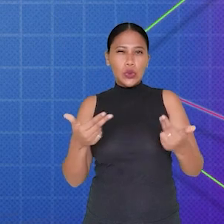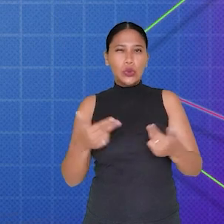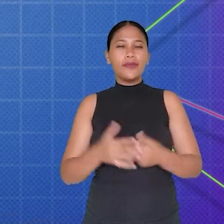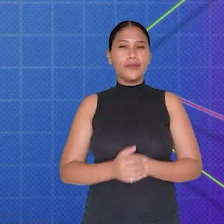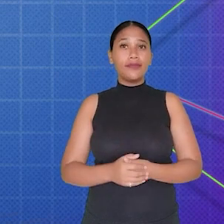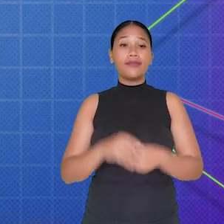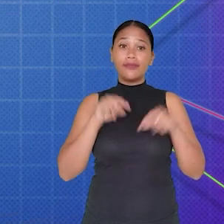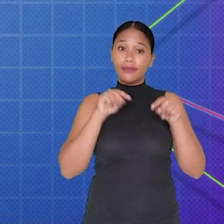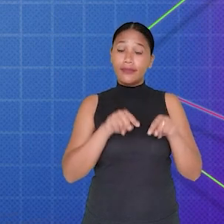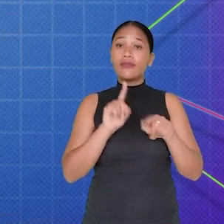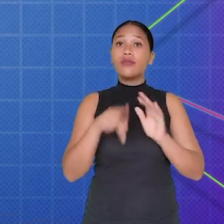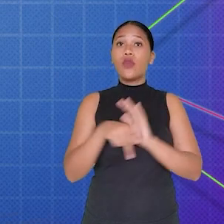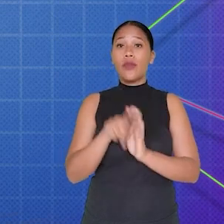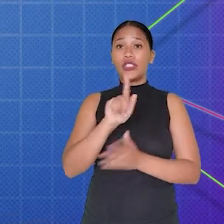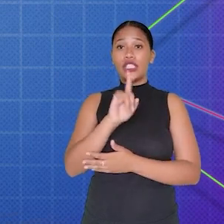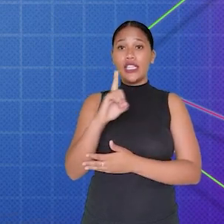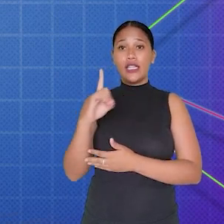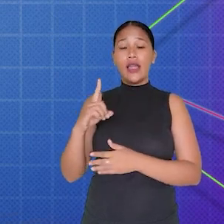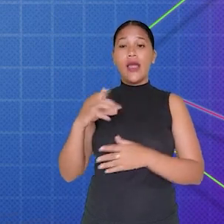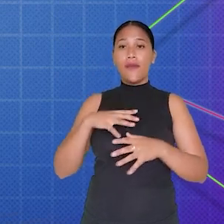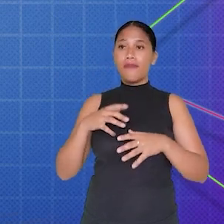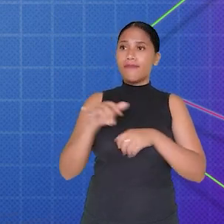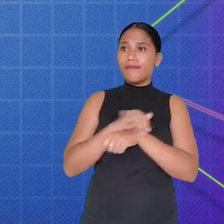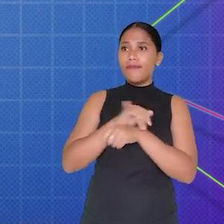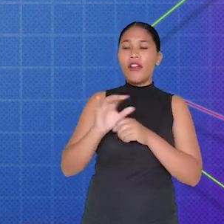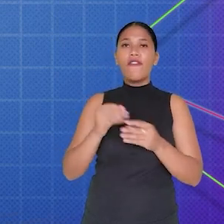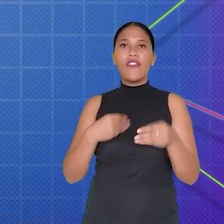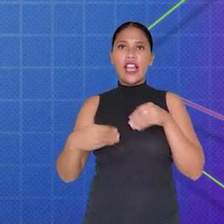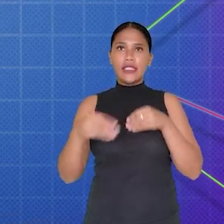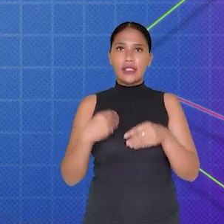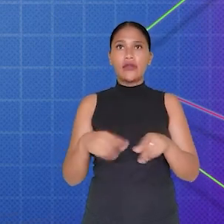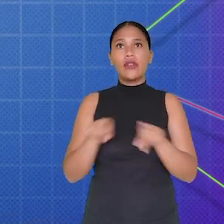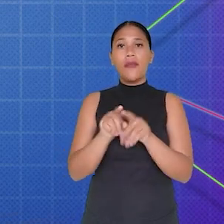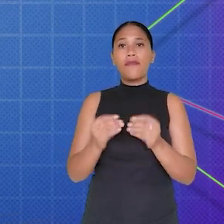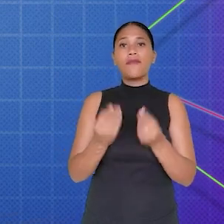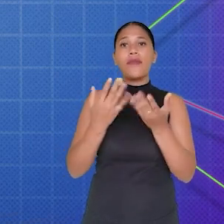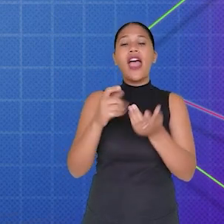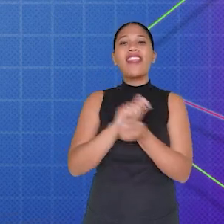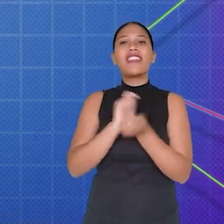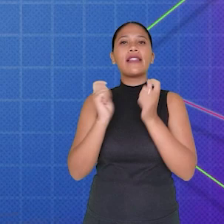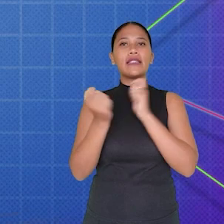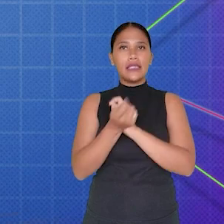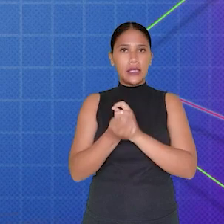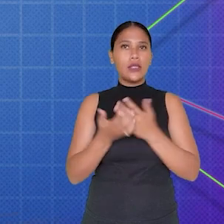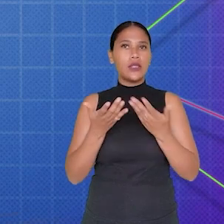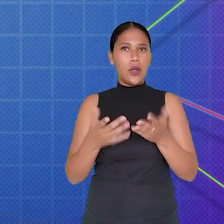e feedback dos jogadores. Dessa forma, o GDD deve ser uma ferramenta flexível, que